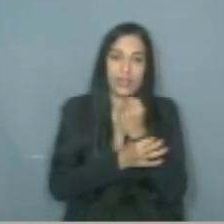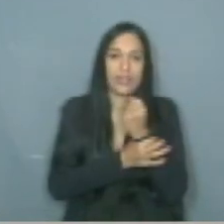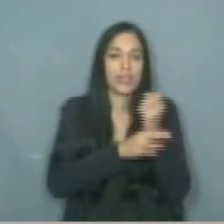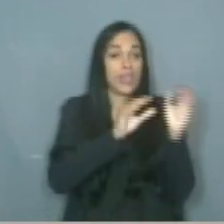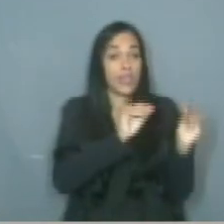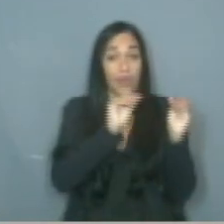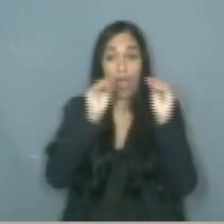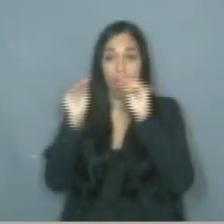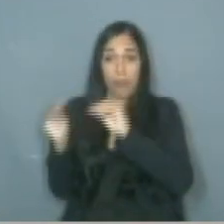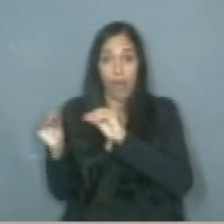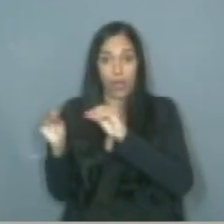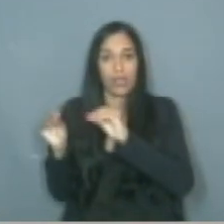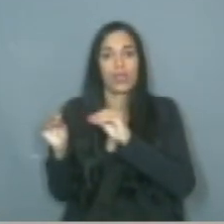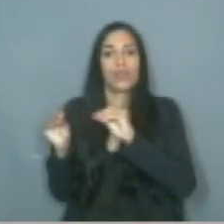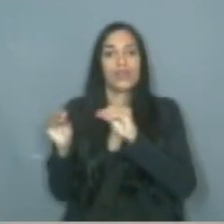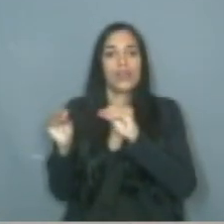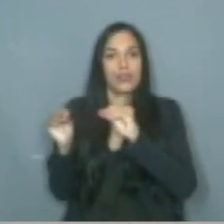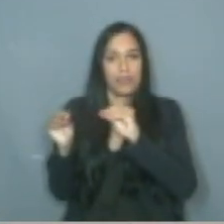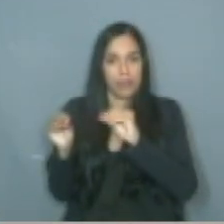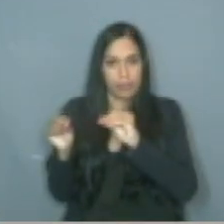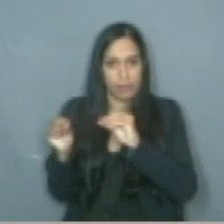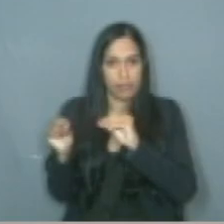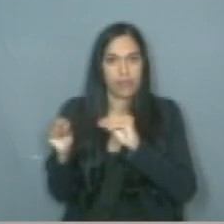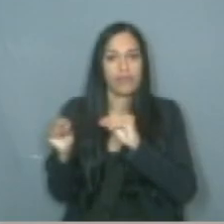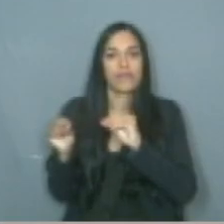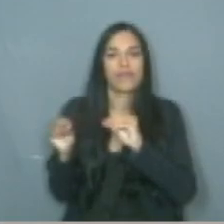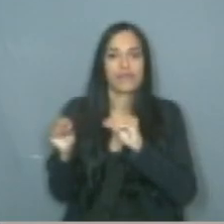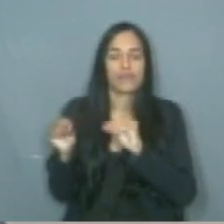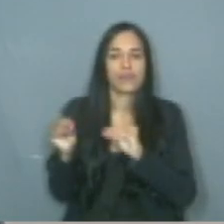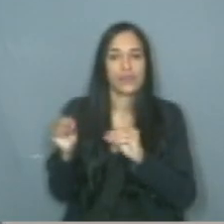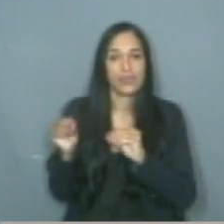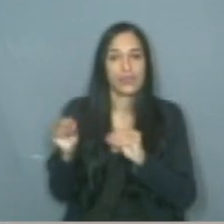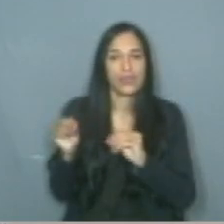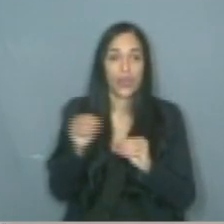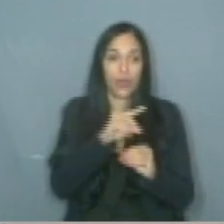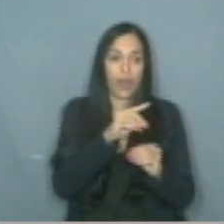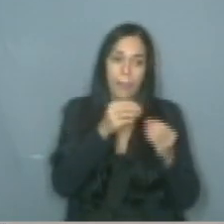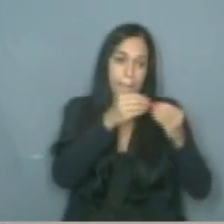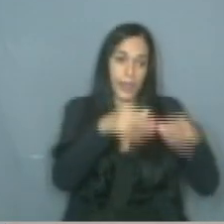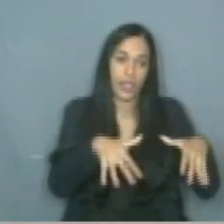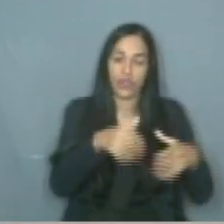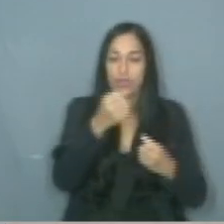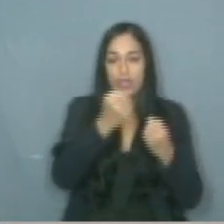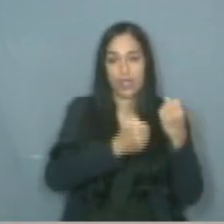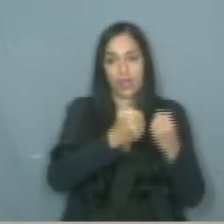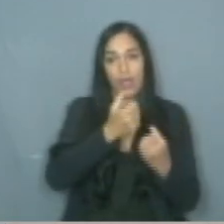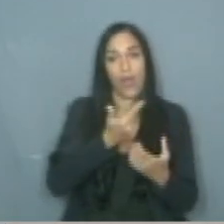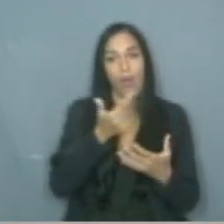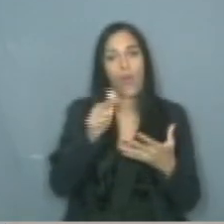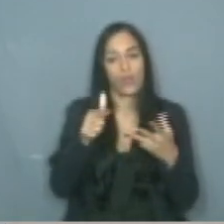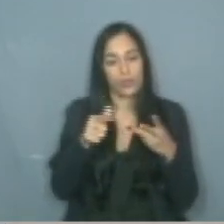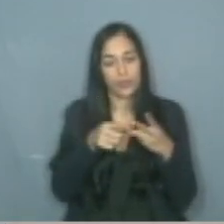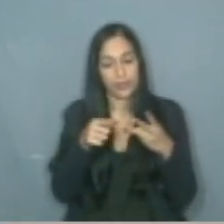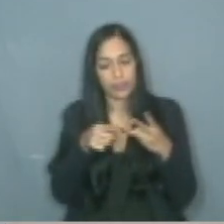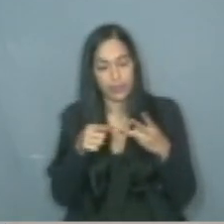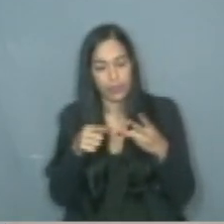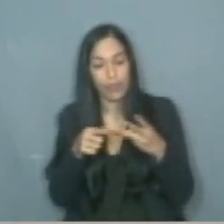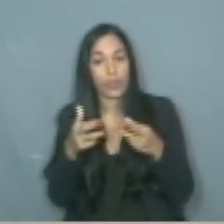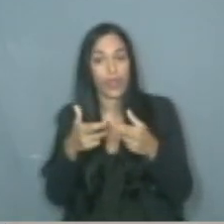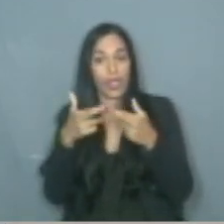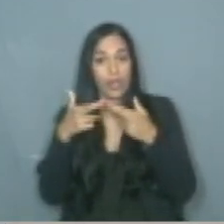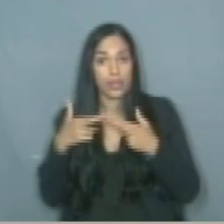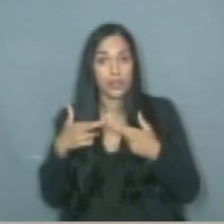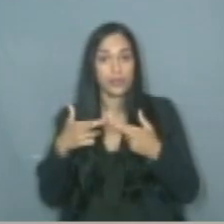reboque não vai, de forma nenhuma, afetar o seu patrimônio. Outro requerimento faz um apelo aqui para que